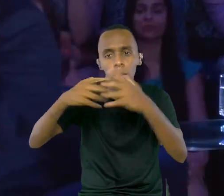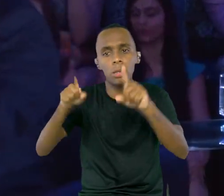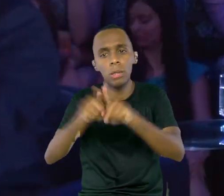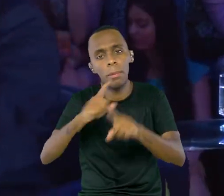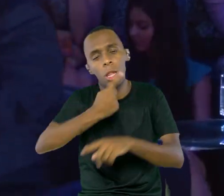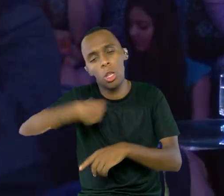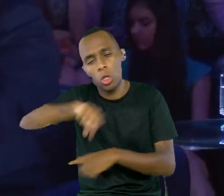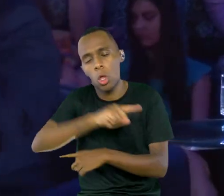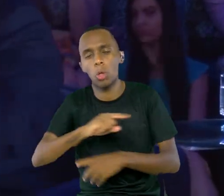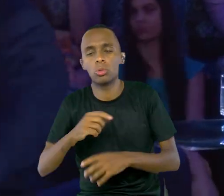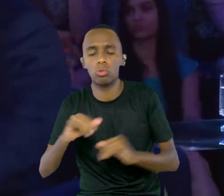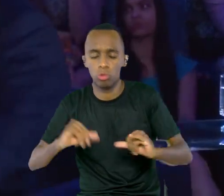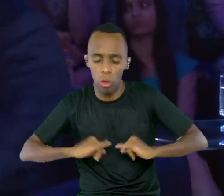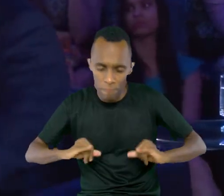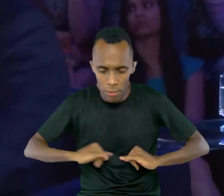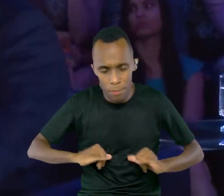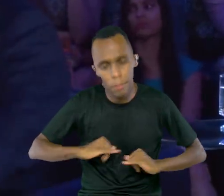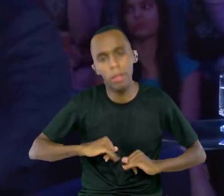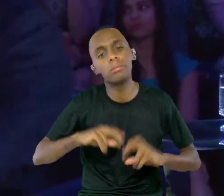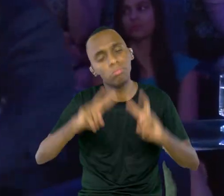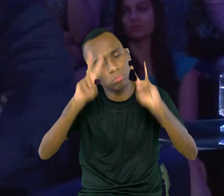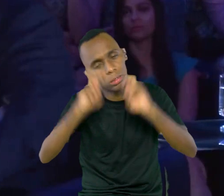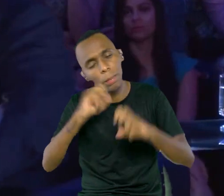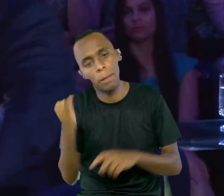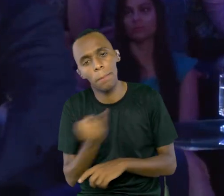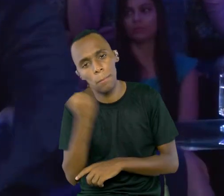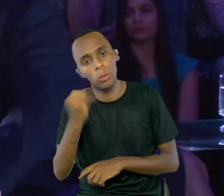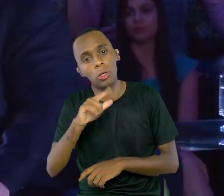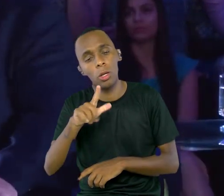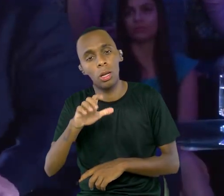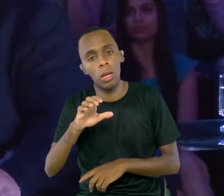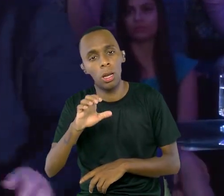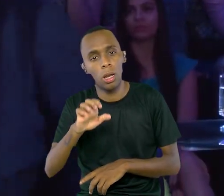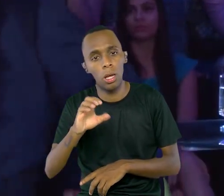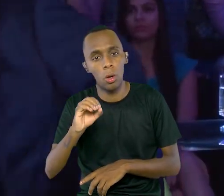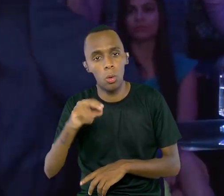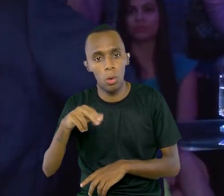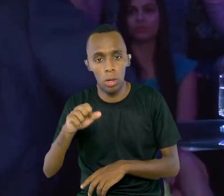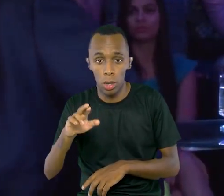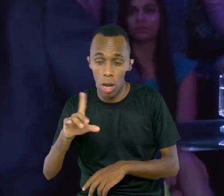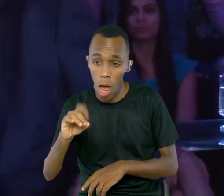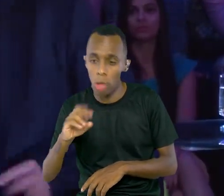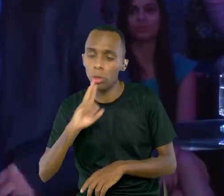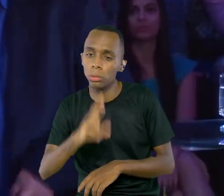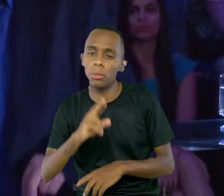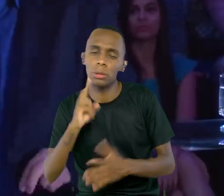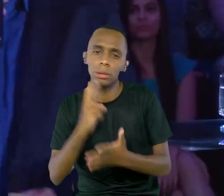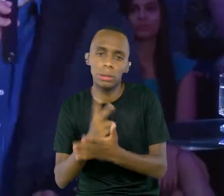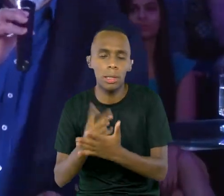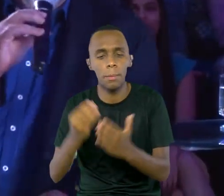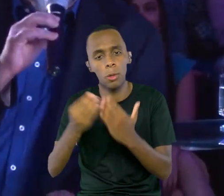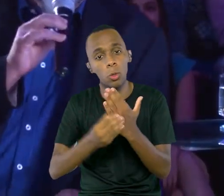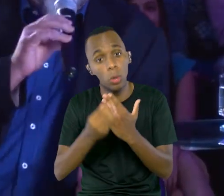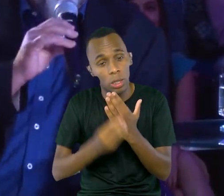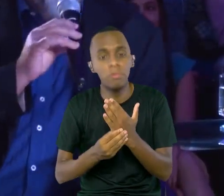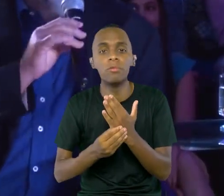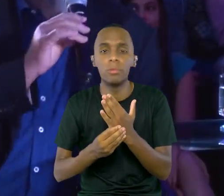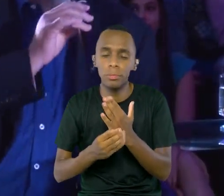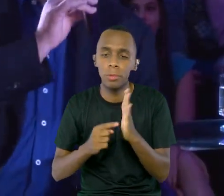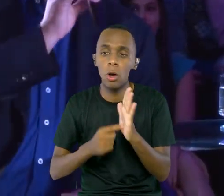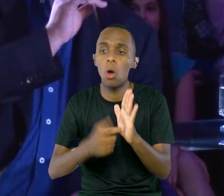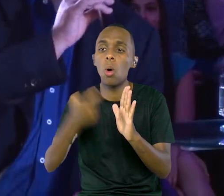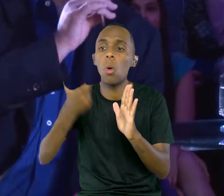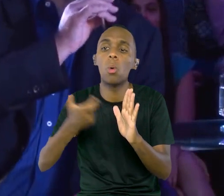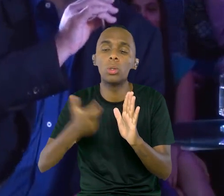de refletir das nossas dores. Aí, grande questão que Leonardo Boff várias vezes responde nos seus